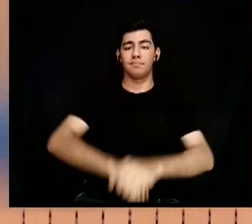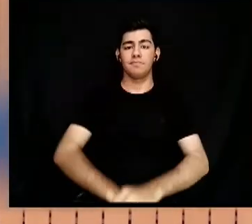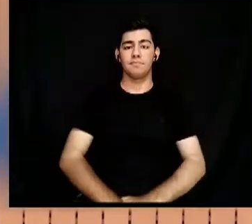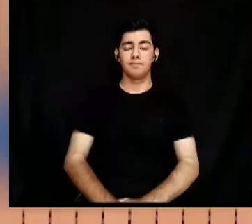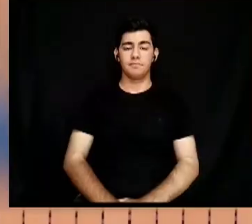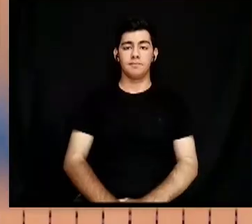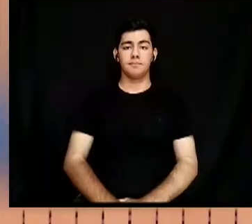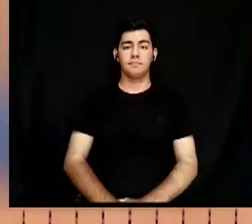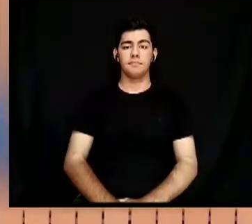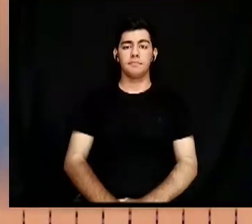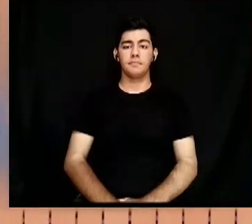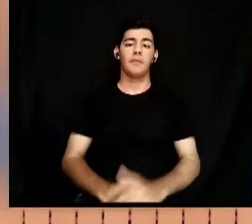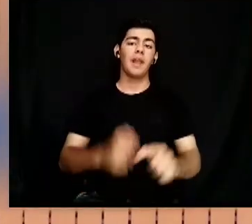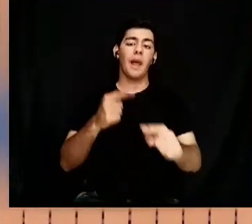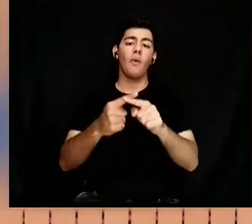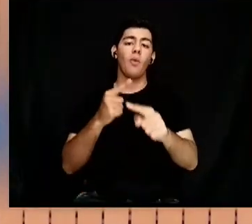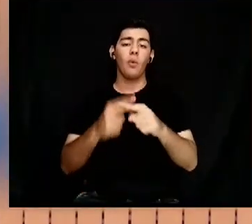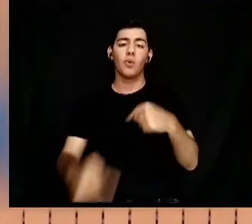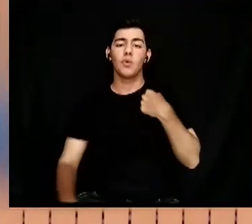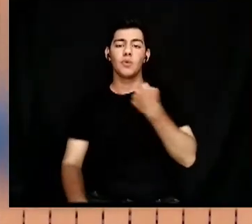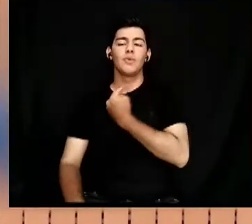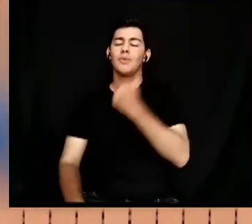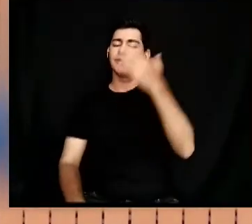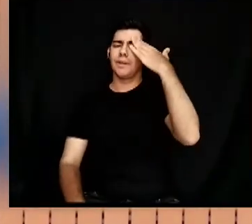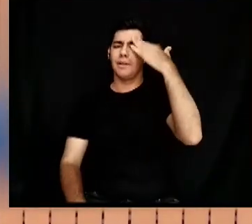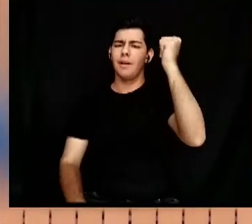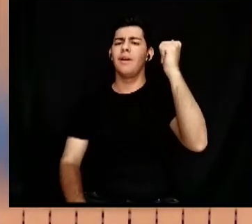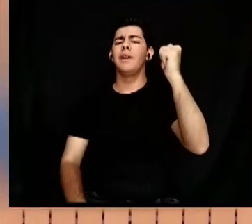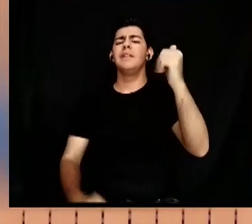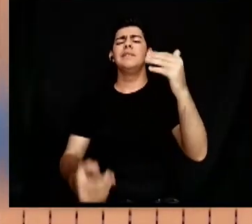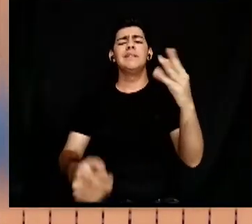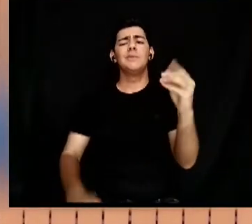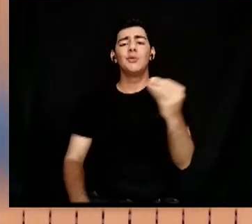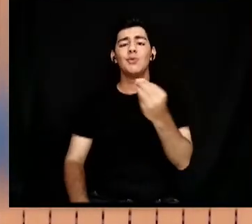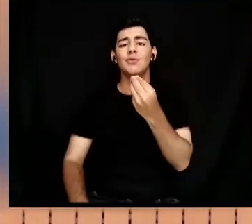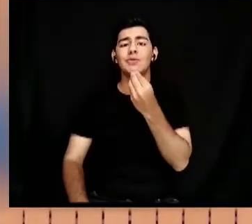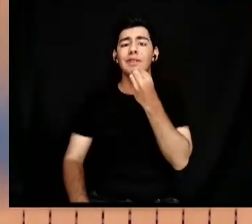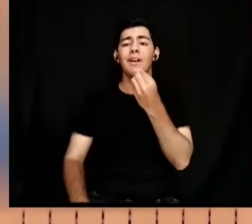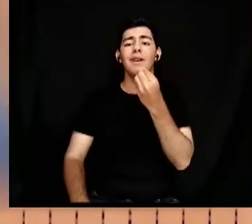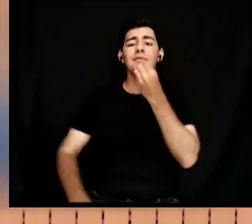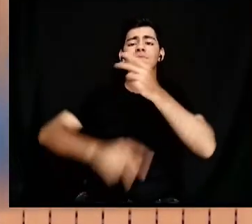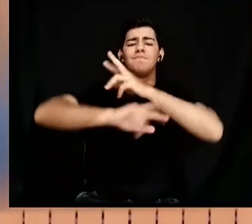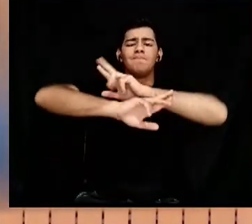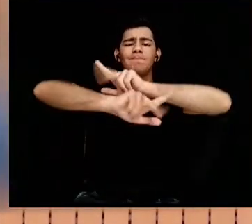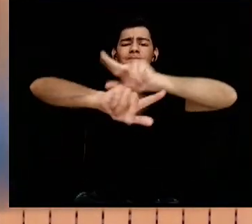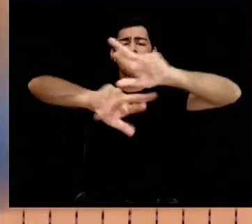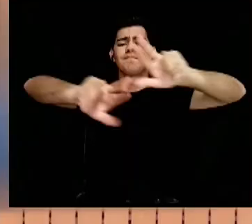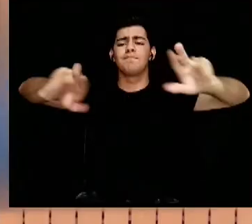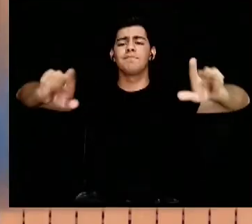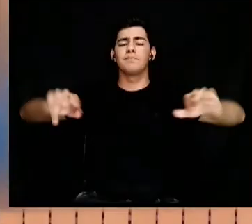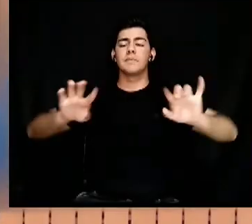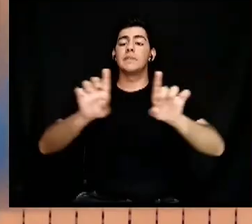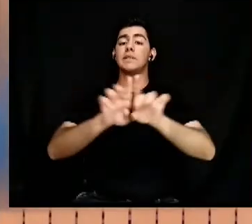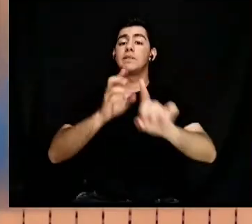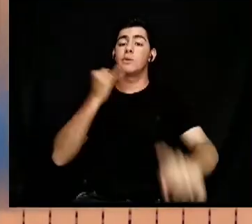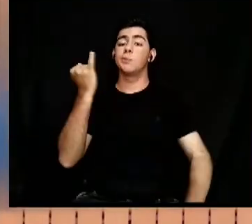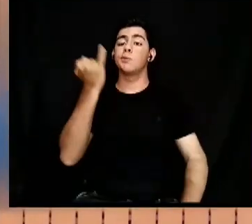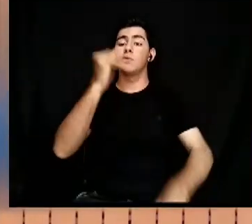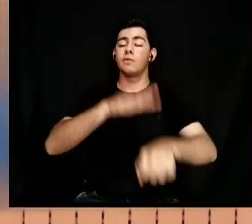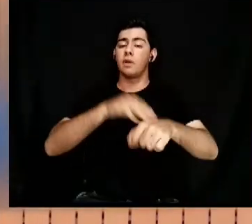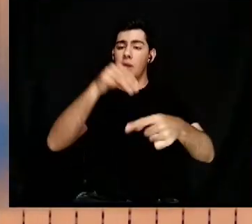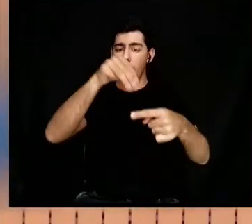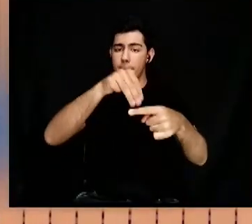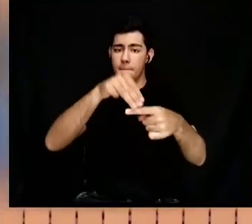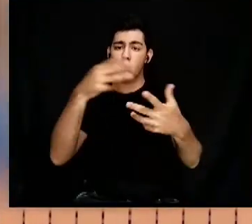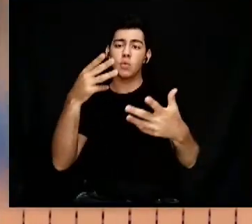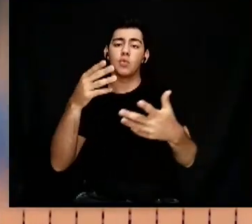sabemos as oportunidades e a importância que é a construção civil no nosso país. E aqui não falamos